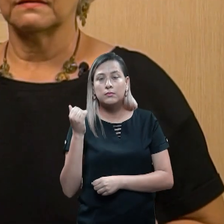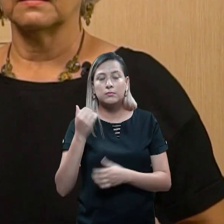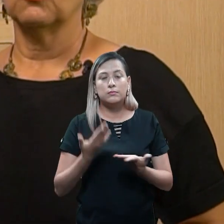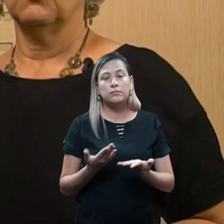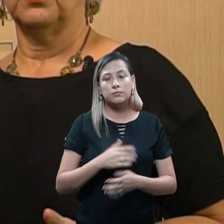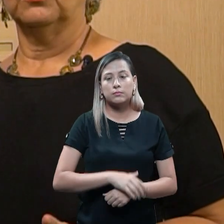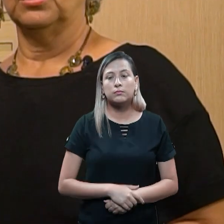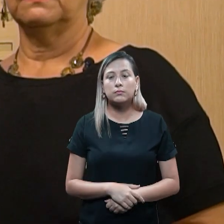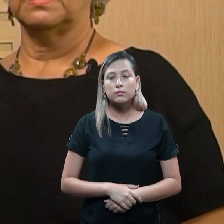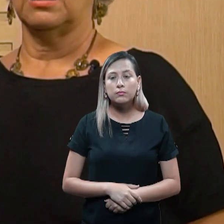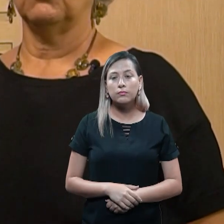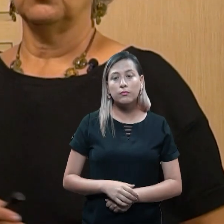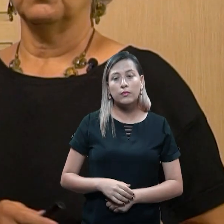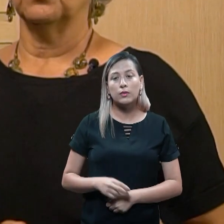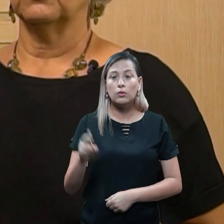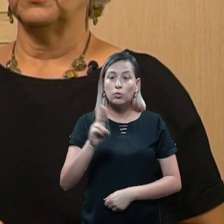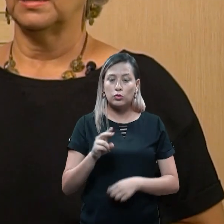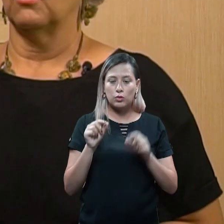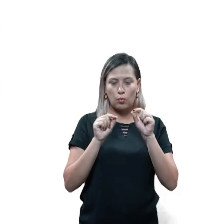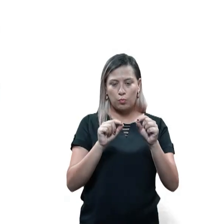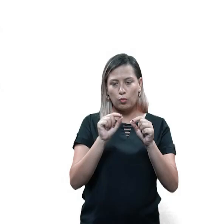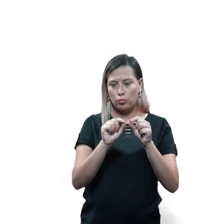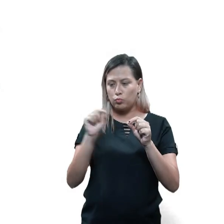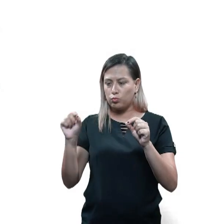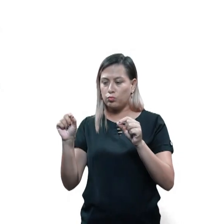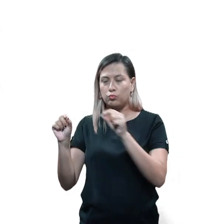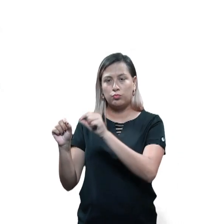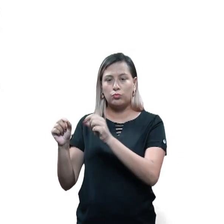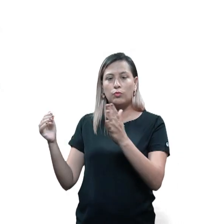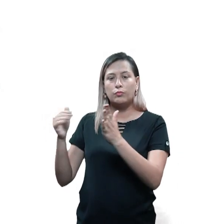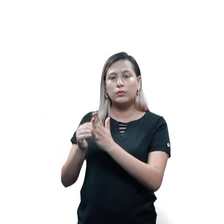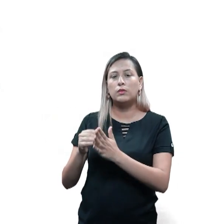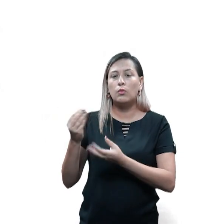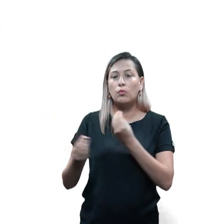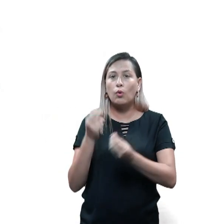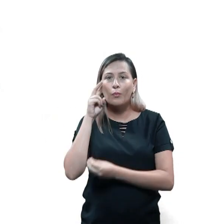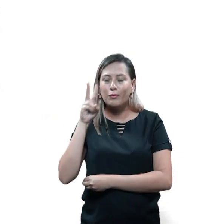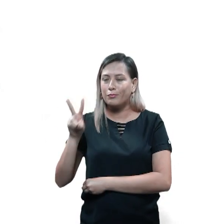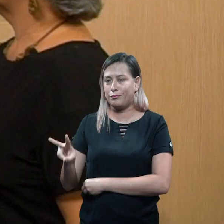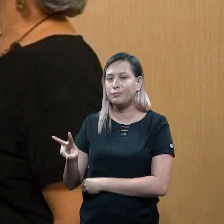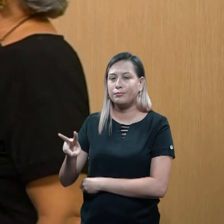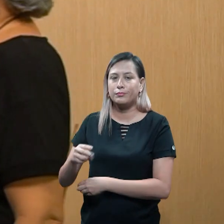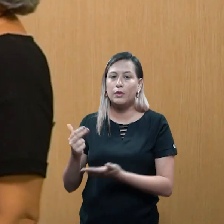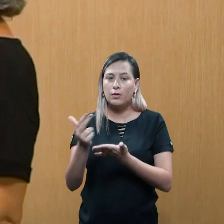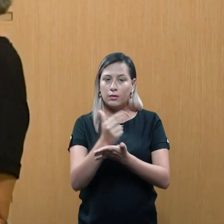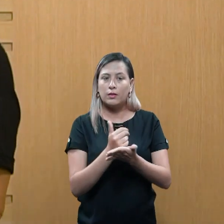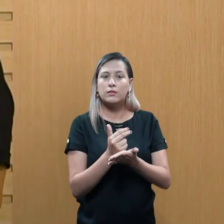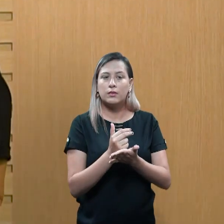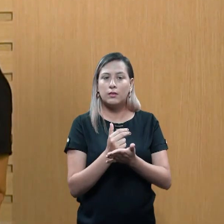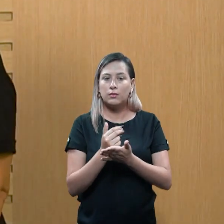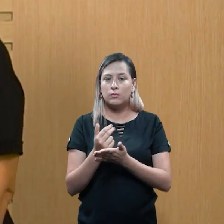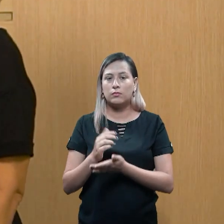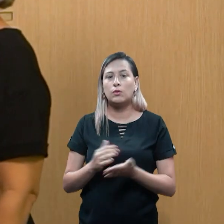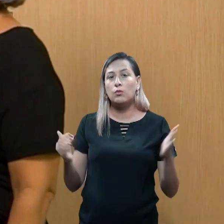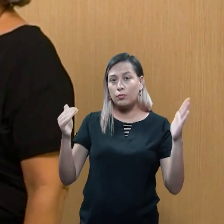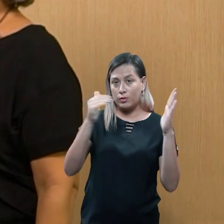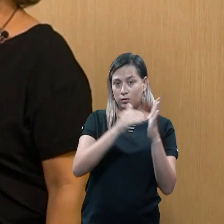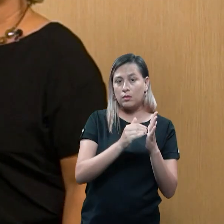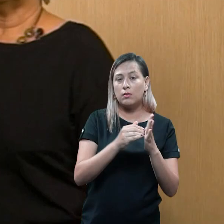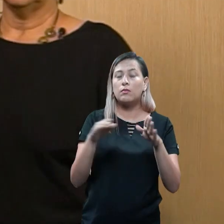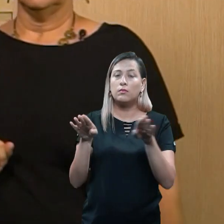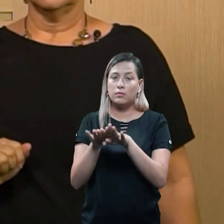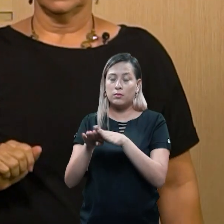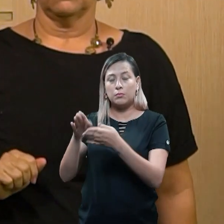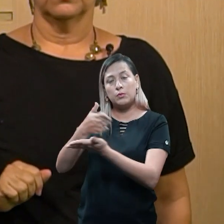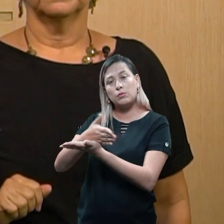a marcação com o ponto inicial e o ponto final. Nesse desenho você vai ver o ponto final e o